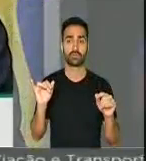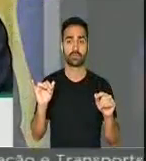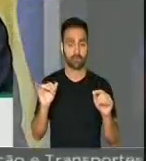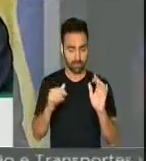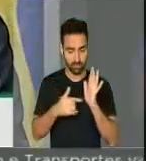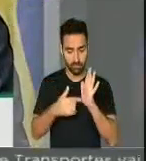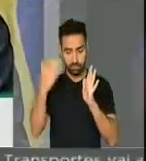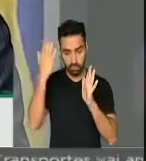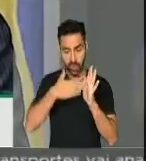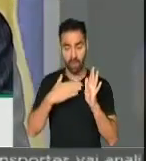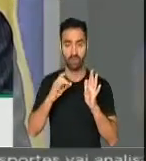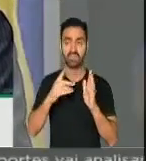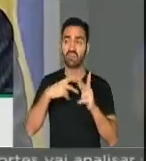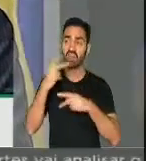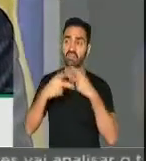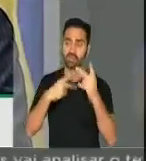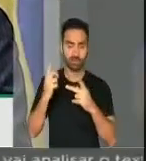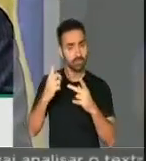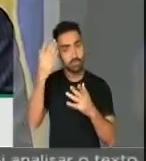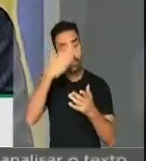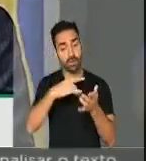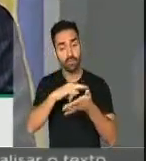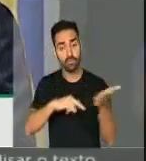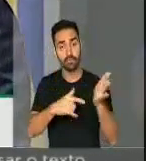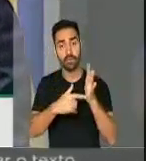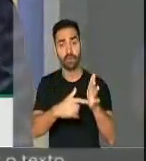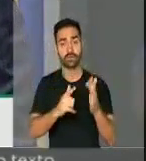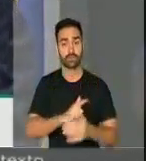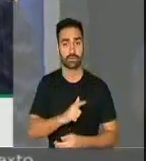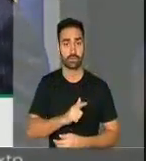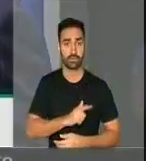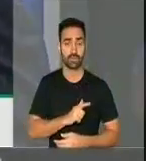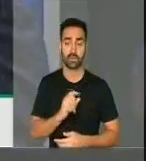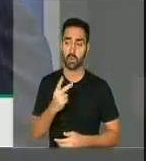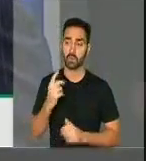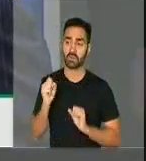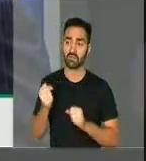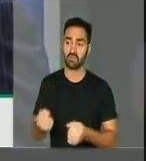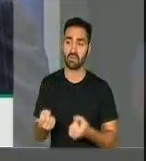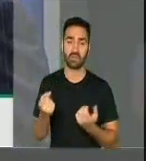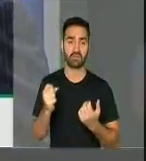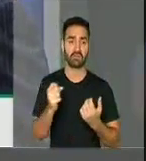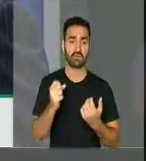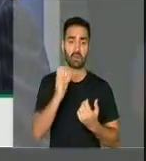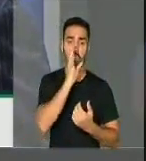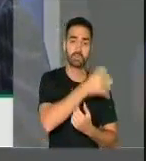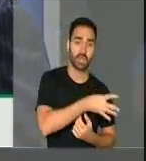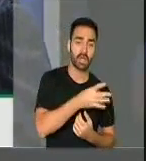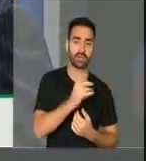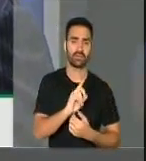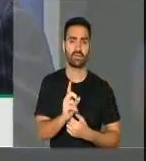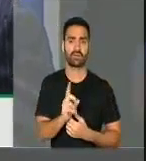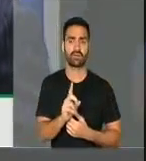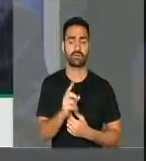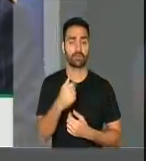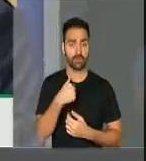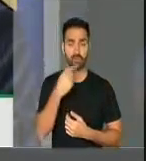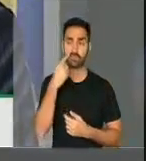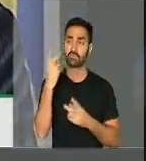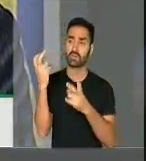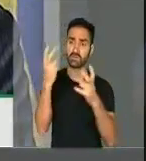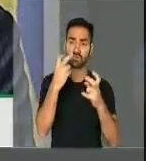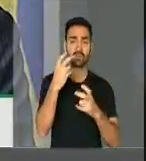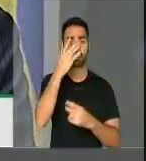vazias, em discussões políticas, em talvez defesa de um governo, acusação do outro, porque isso é o que eu tenho visto